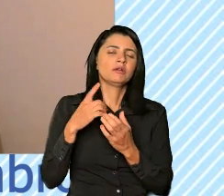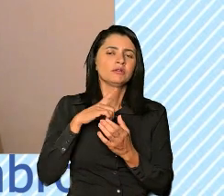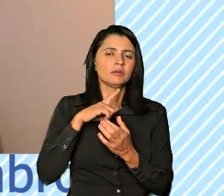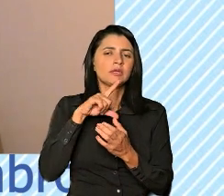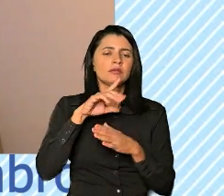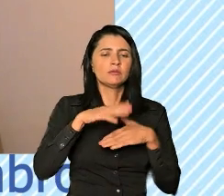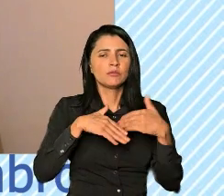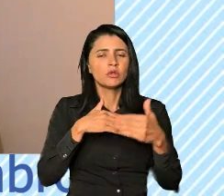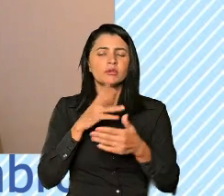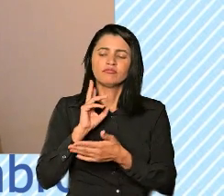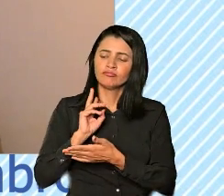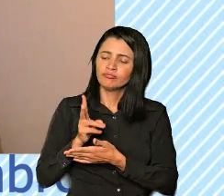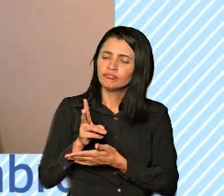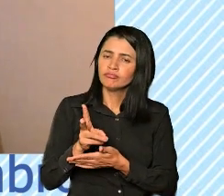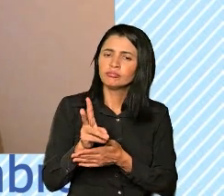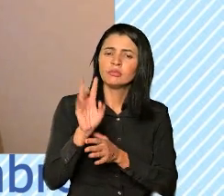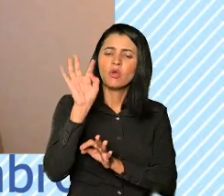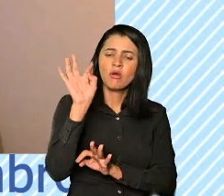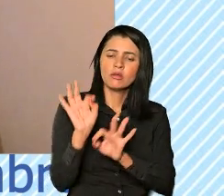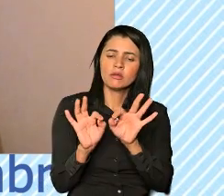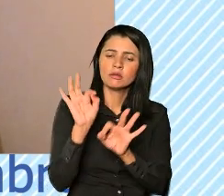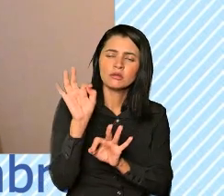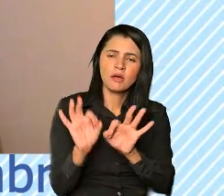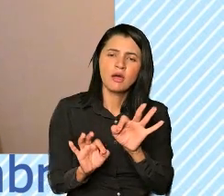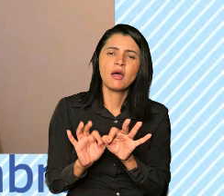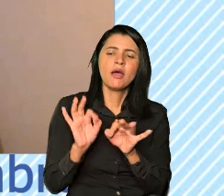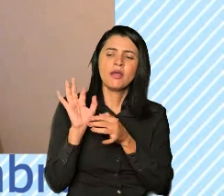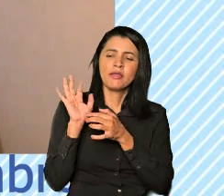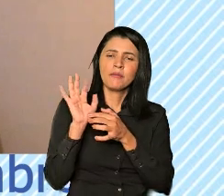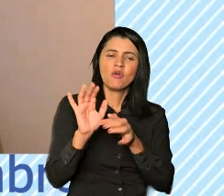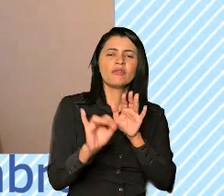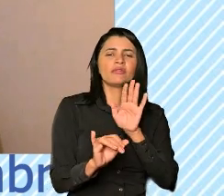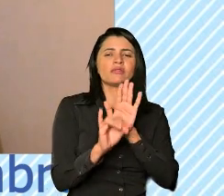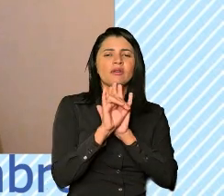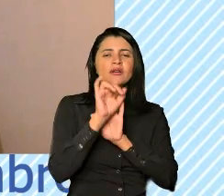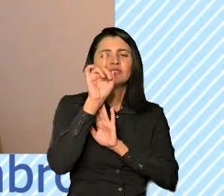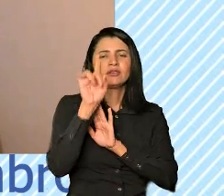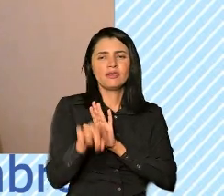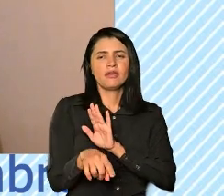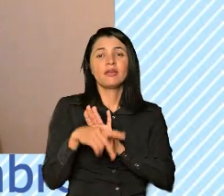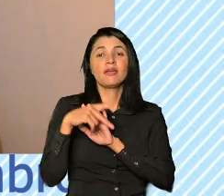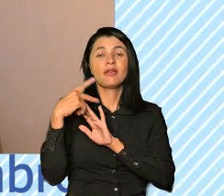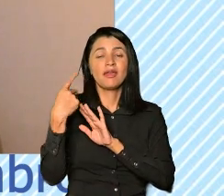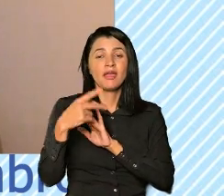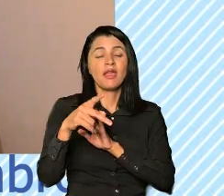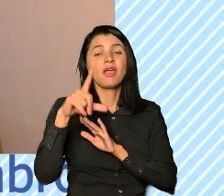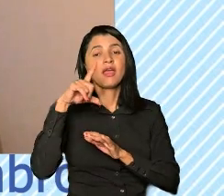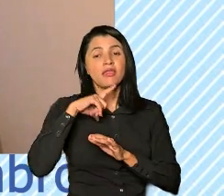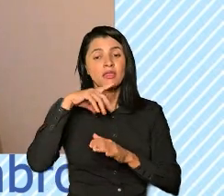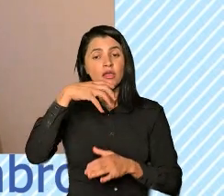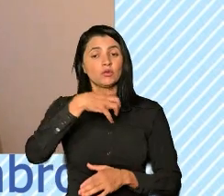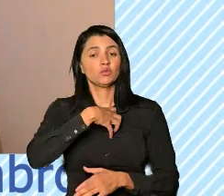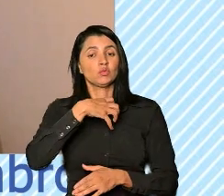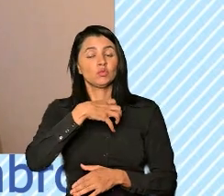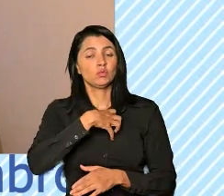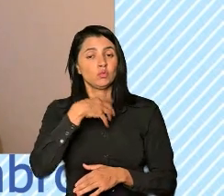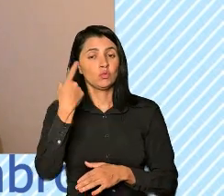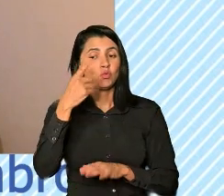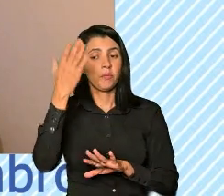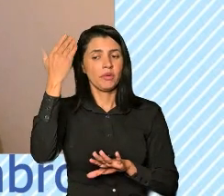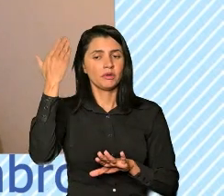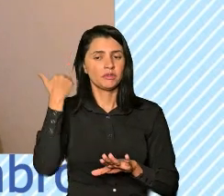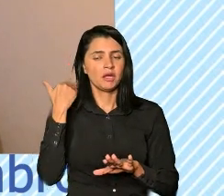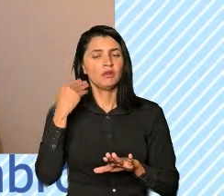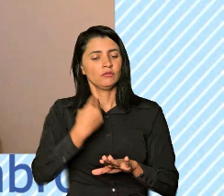processo contínuo, estruturado, que reflete uma identidade, é a parte integrante de um sentimento do